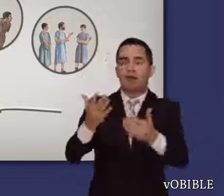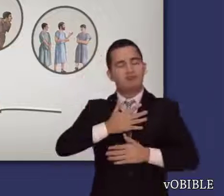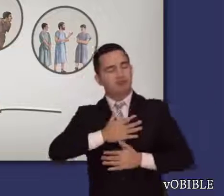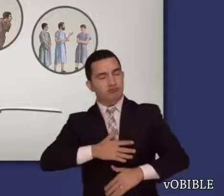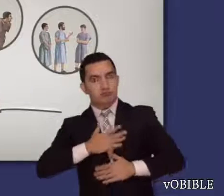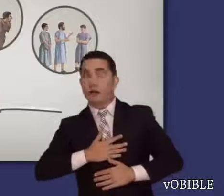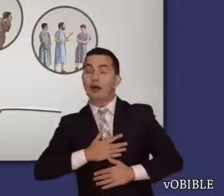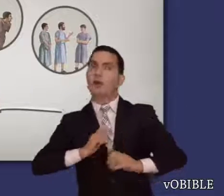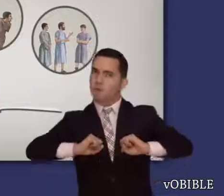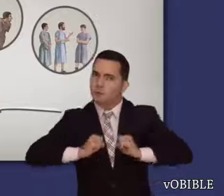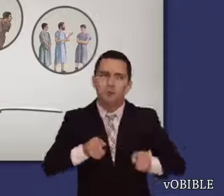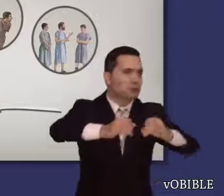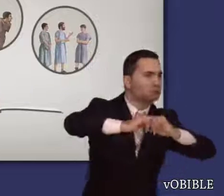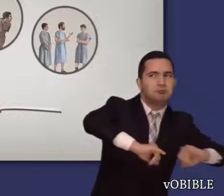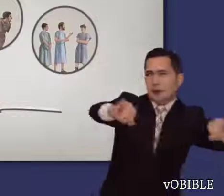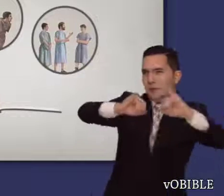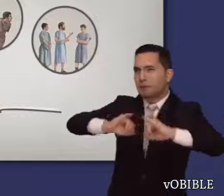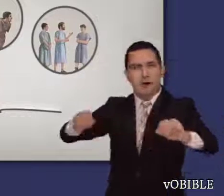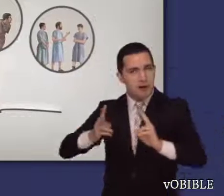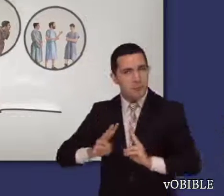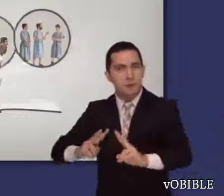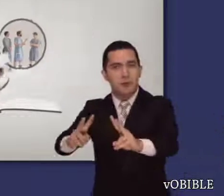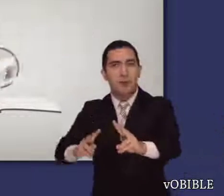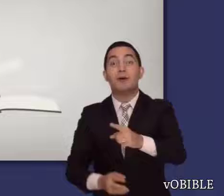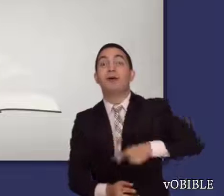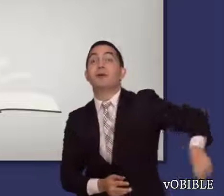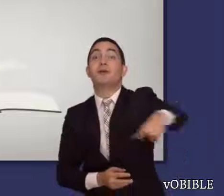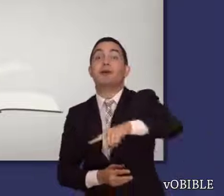ministério, colocando o reino de Deus em primeiro lugar.